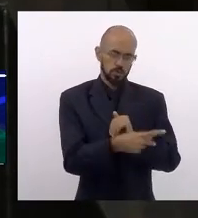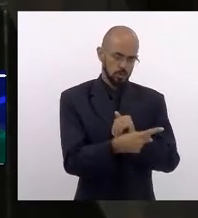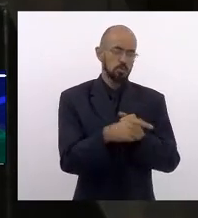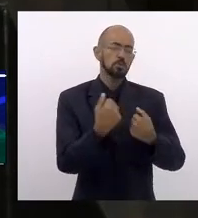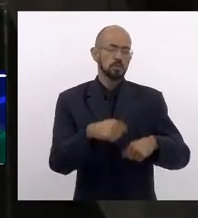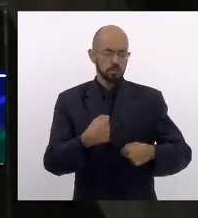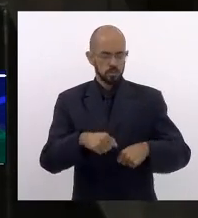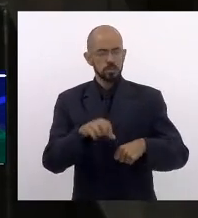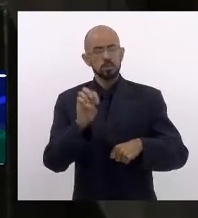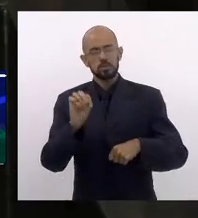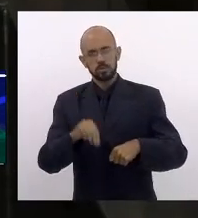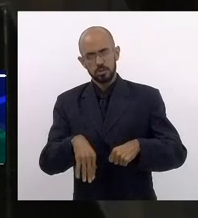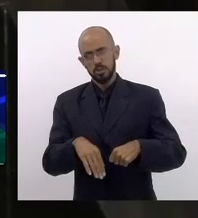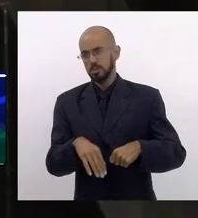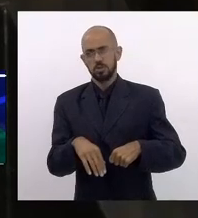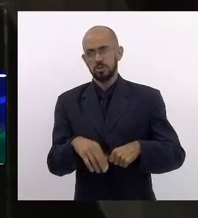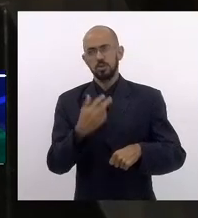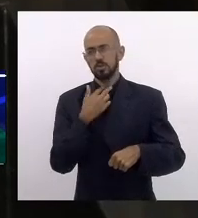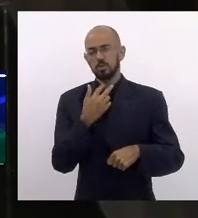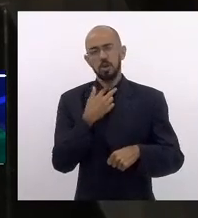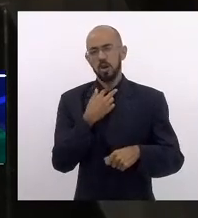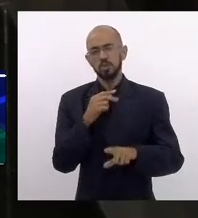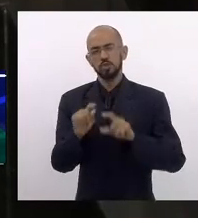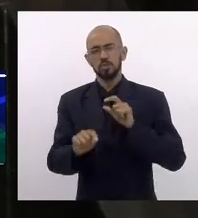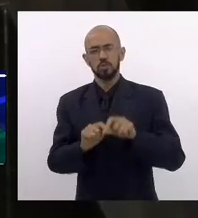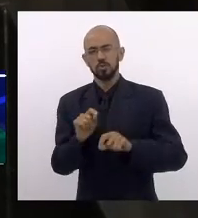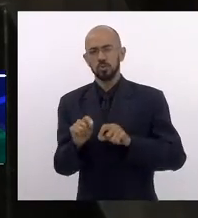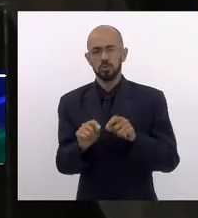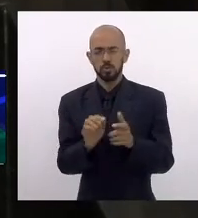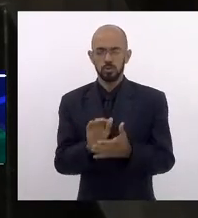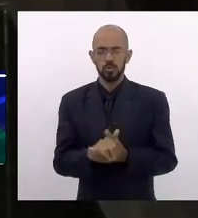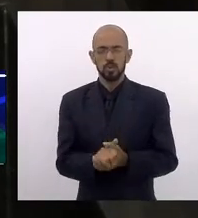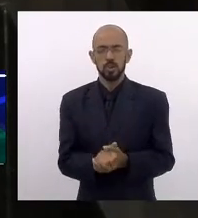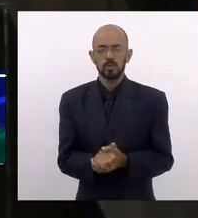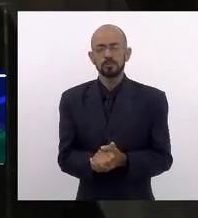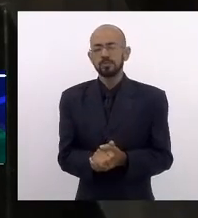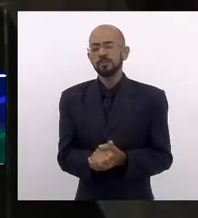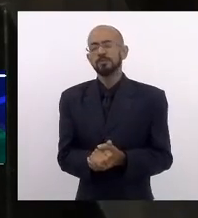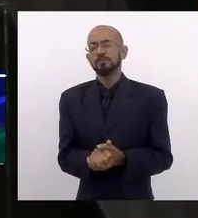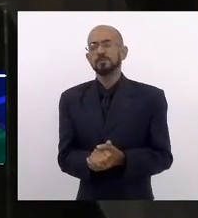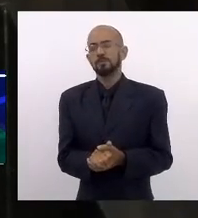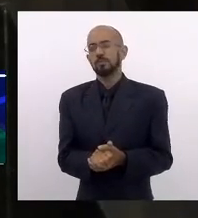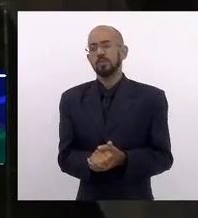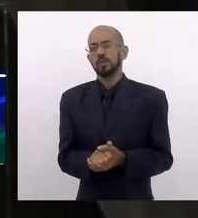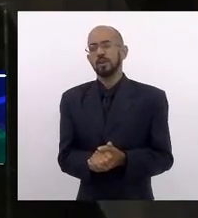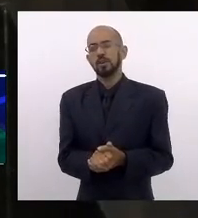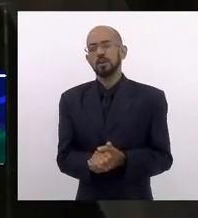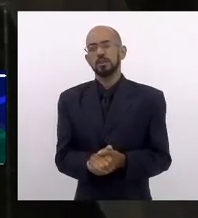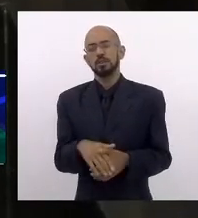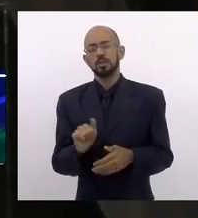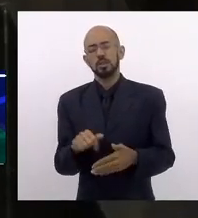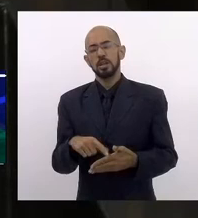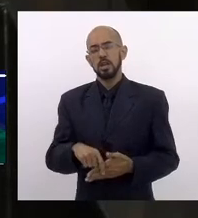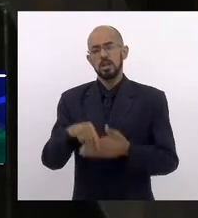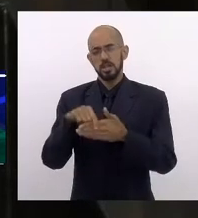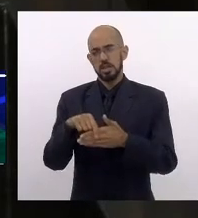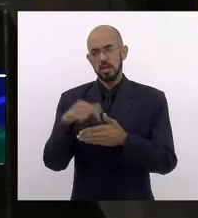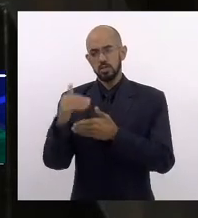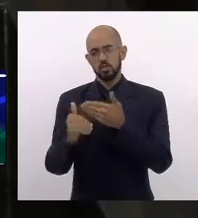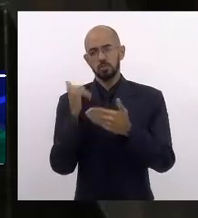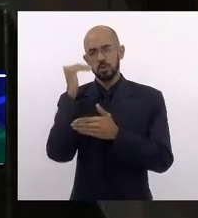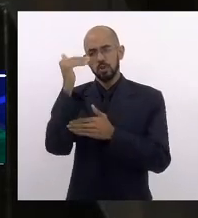públicos que são. Não faz nenhum sentido, aliás, deputada Tiaju, deputada Renata Souza, que oficiais superiores tenham uma gratificação